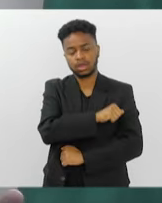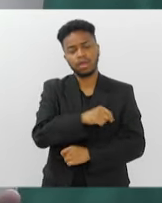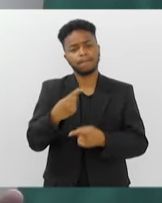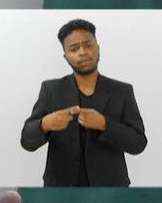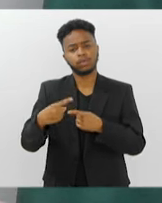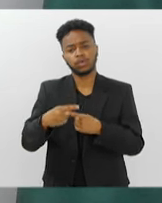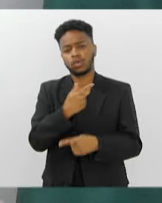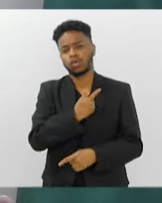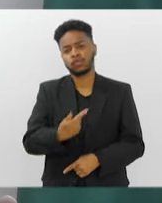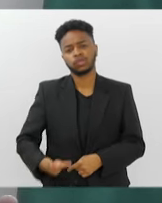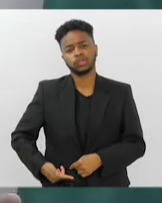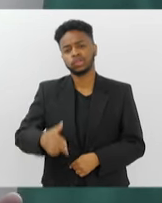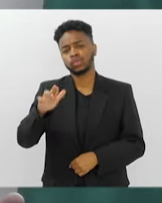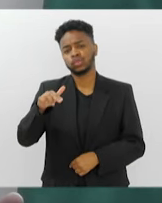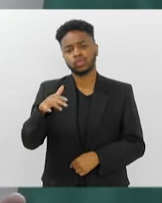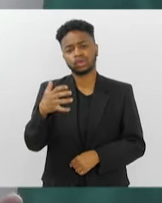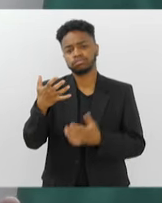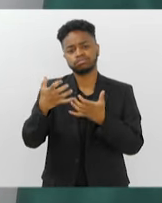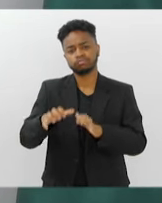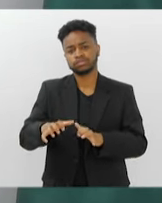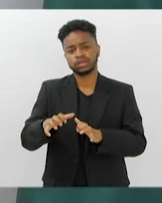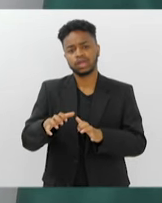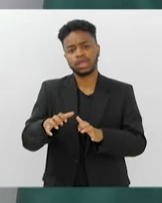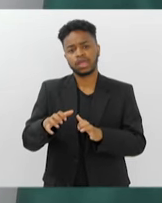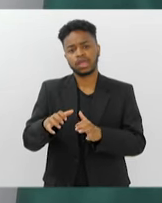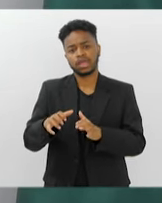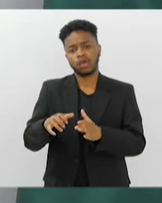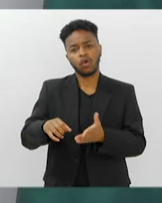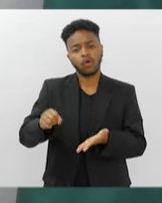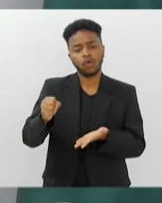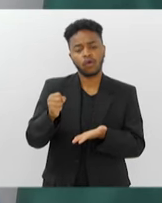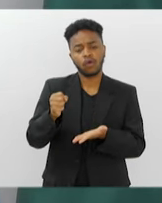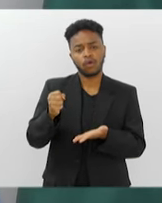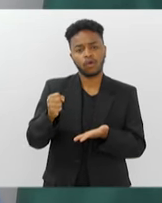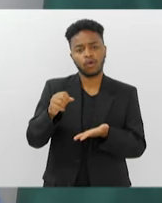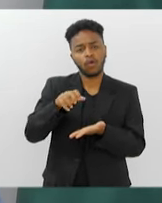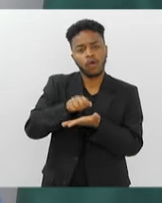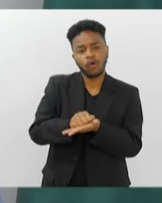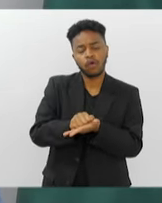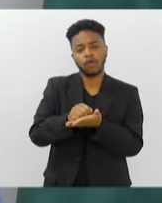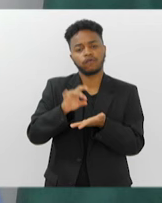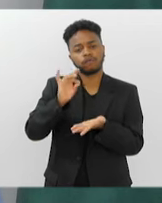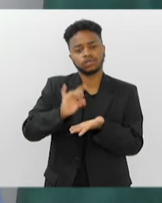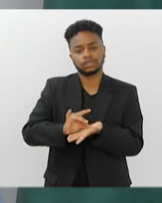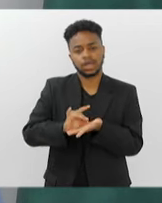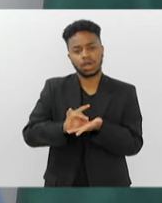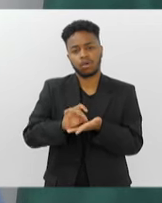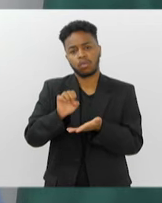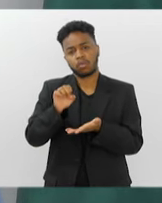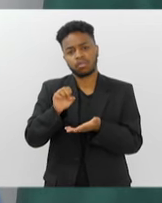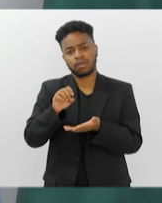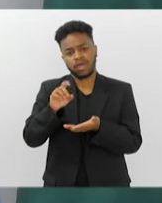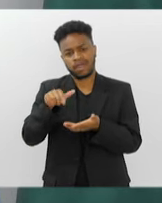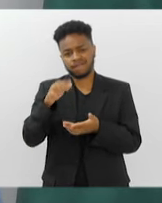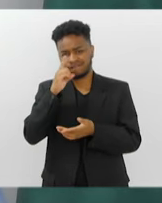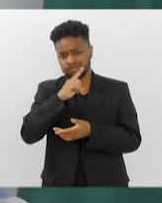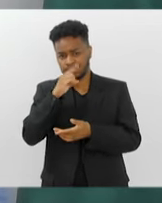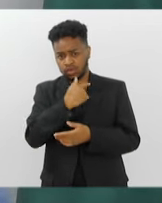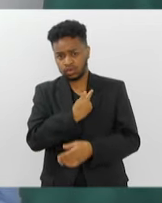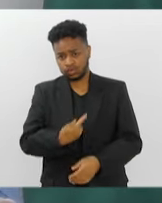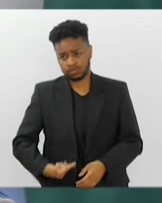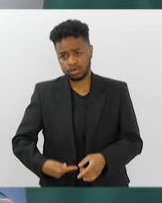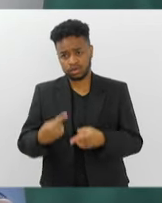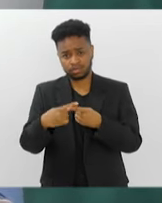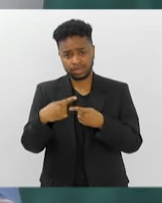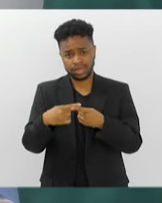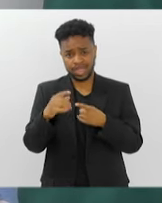nunca se interessou em formalizar e facilitar a concessão dessas licenças para o evento Será que incompetência do governo porque um evento